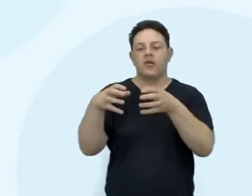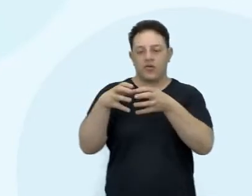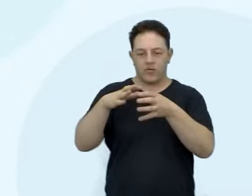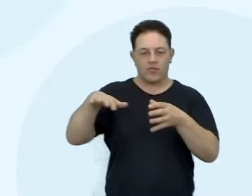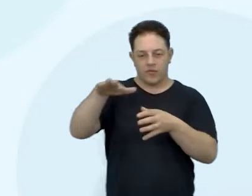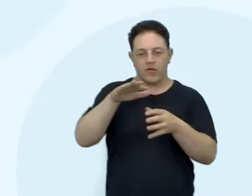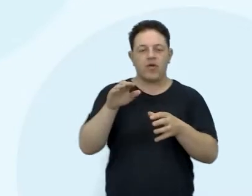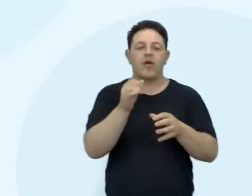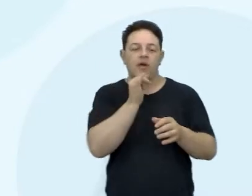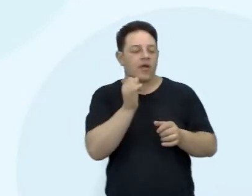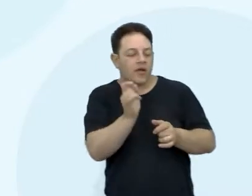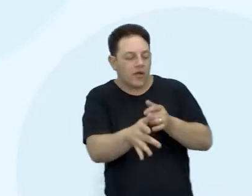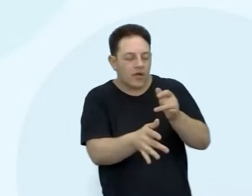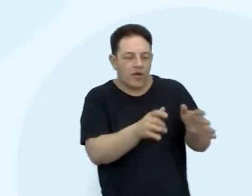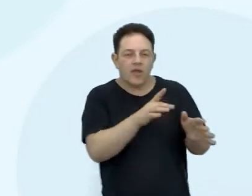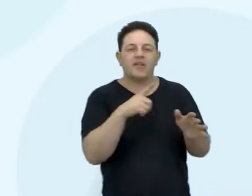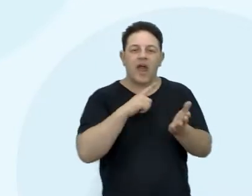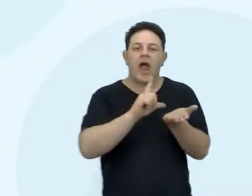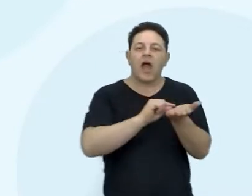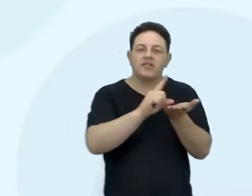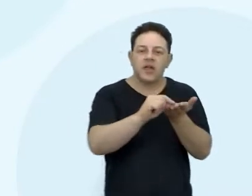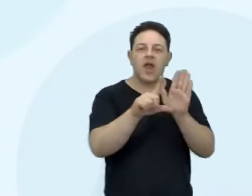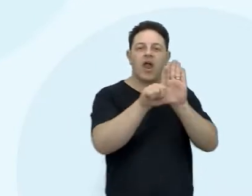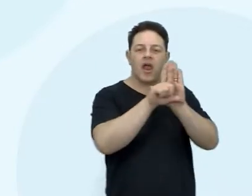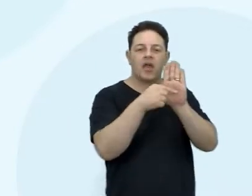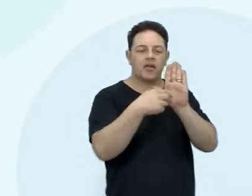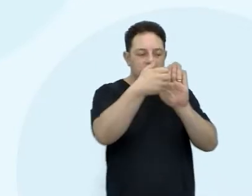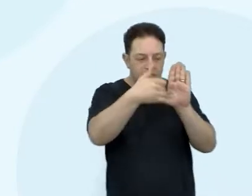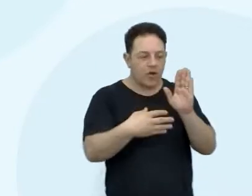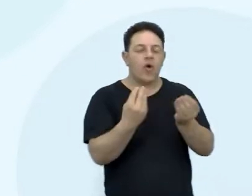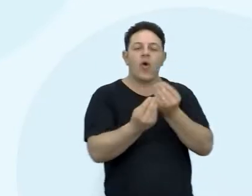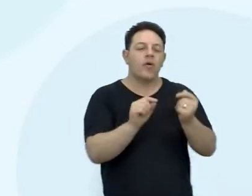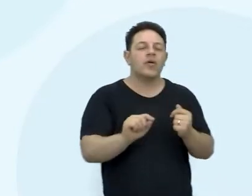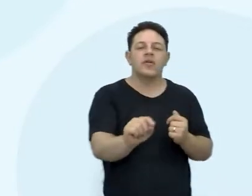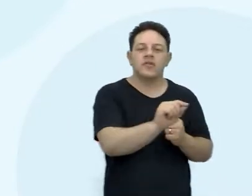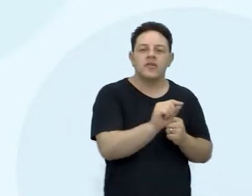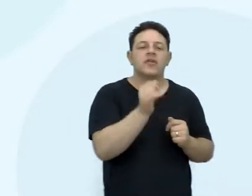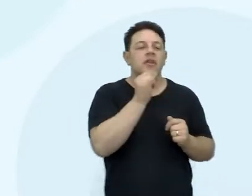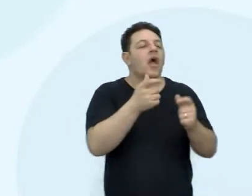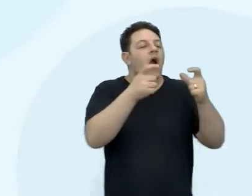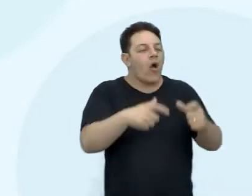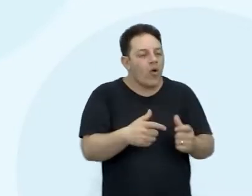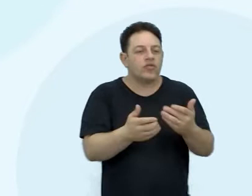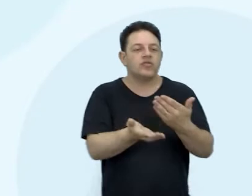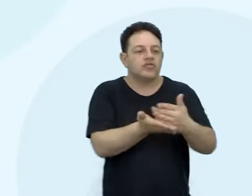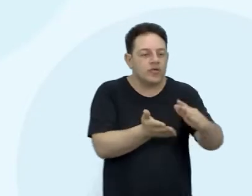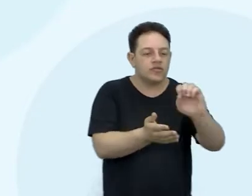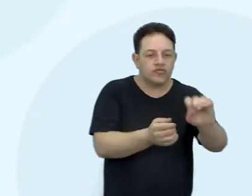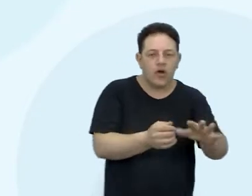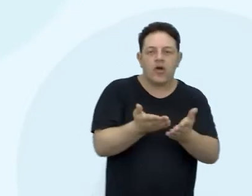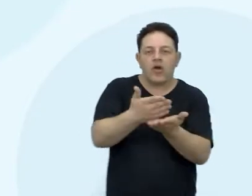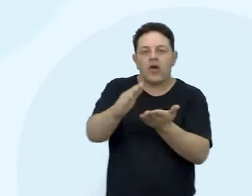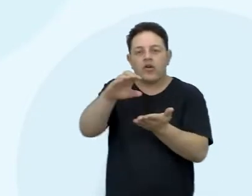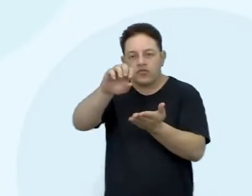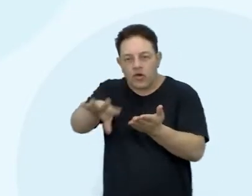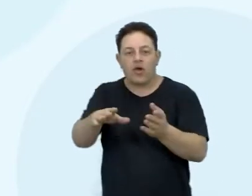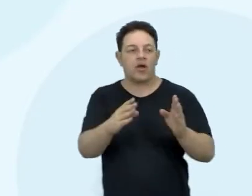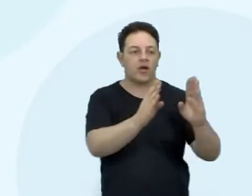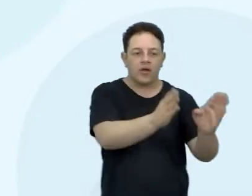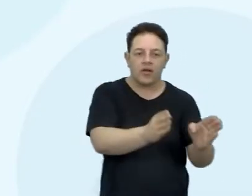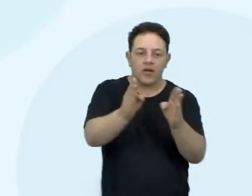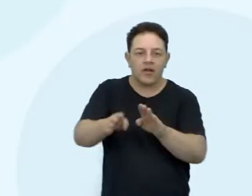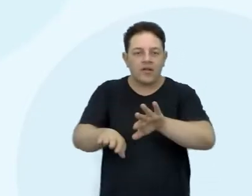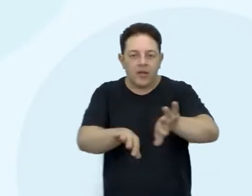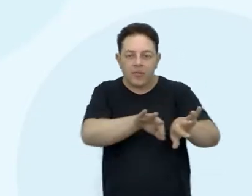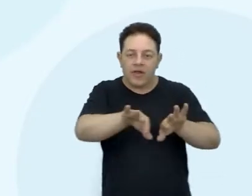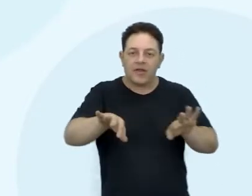conjunto ali de artigos nessa legislação para nortear o descarte, né, o despejo desse lixo todo,